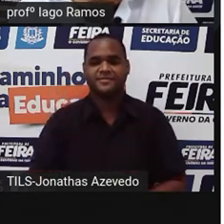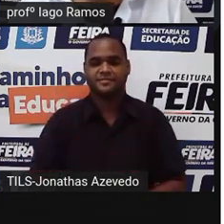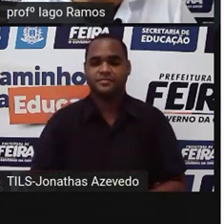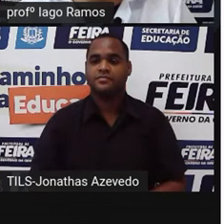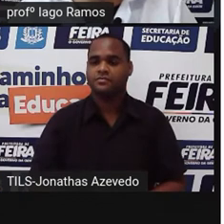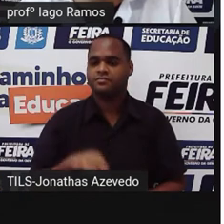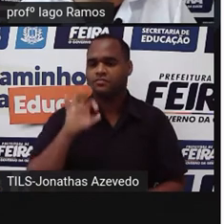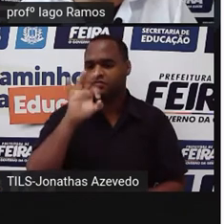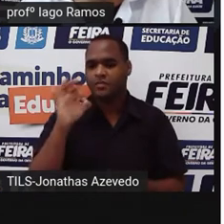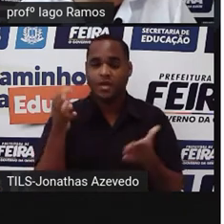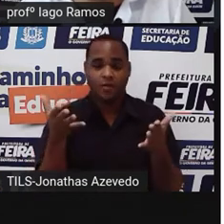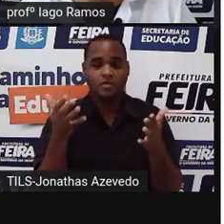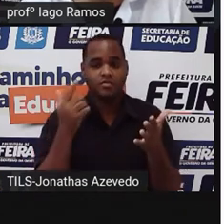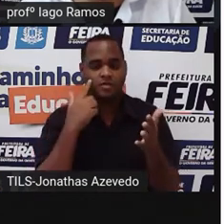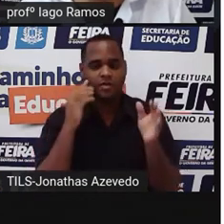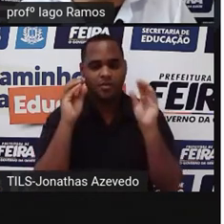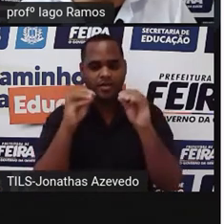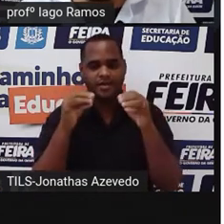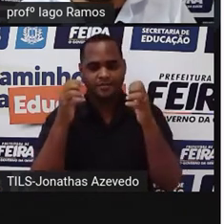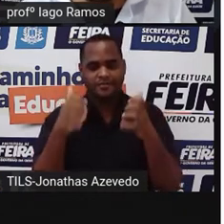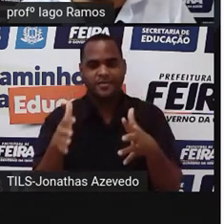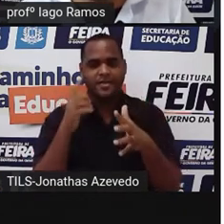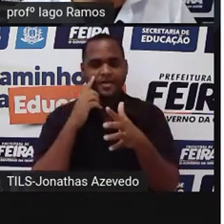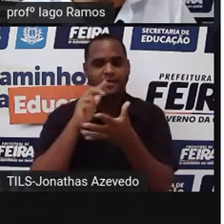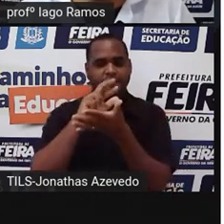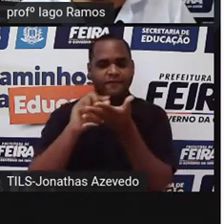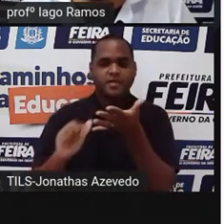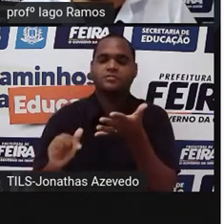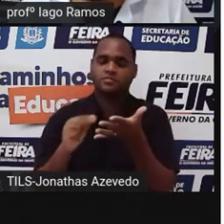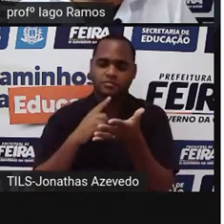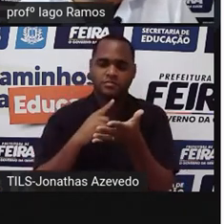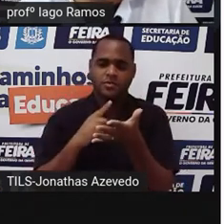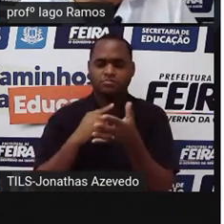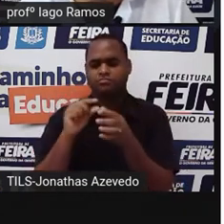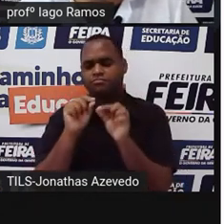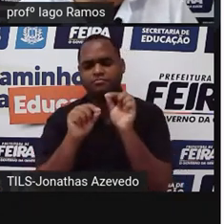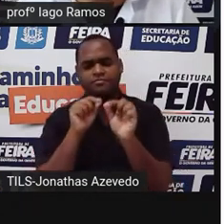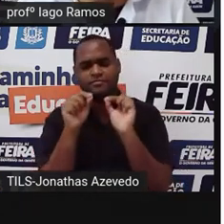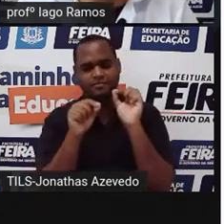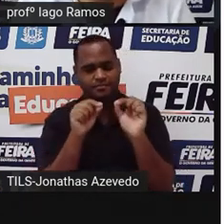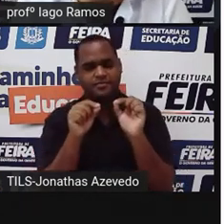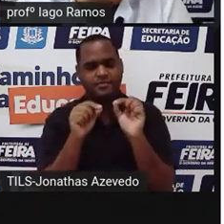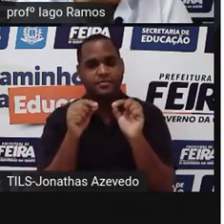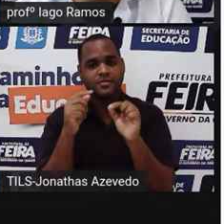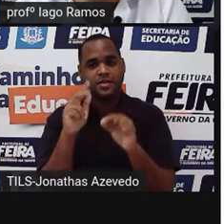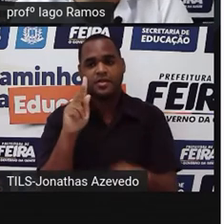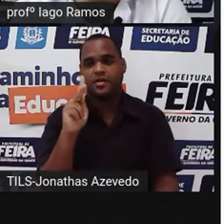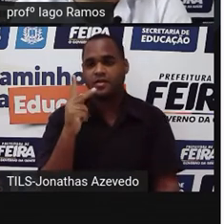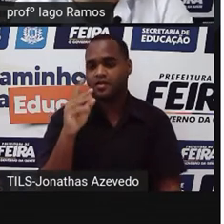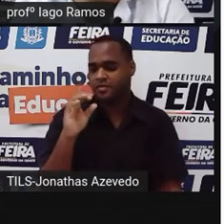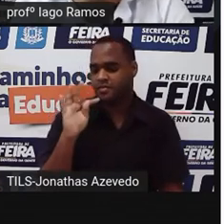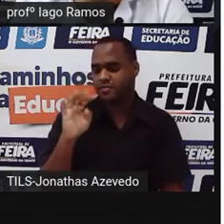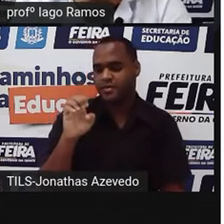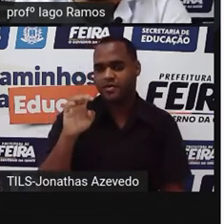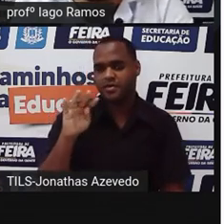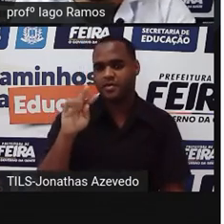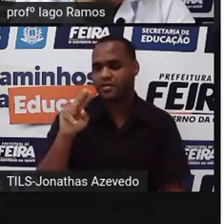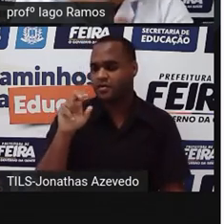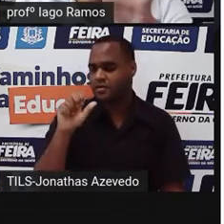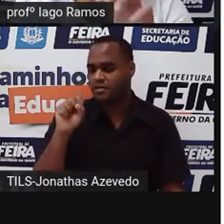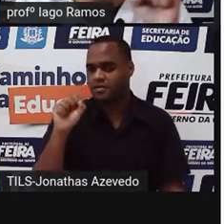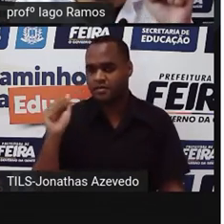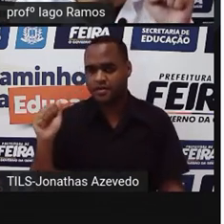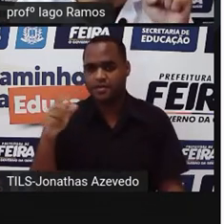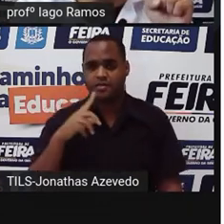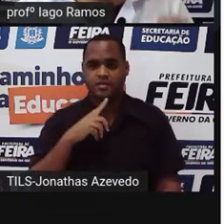Pronto. Só que agora a gente vai botar ali a medida desses lados, tá bom? A medida da hipotenusa DH é 5. Eu